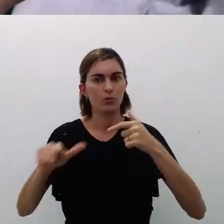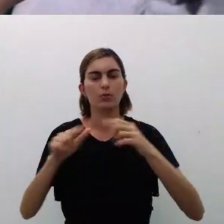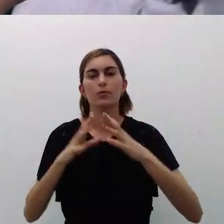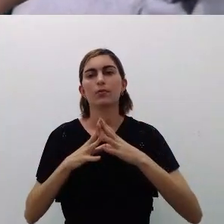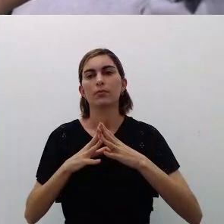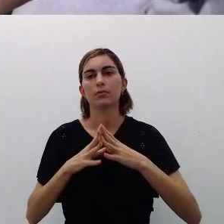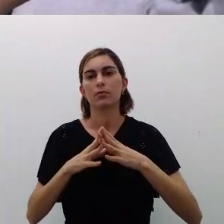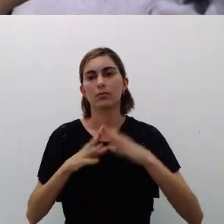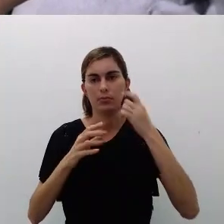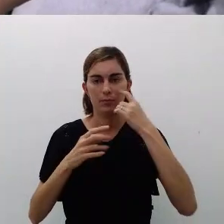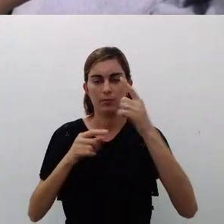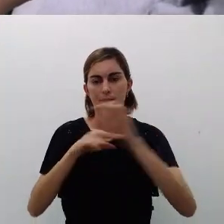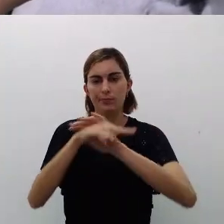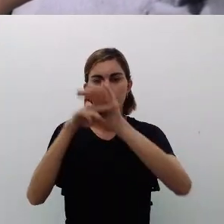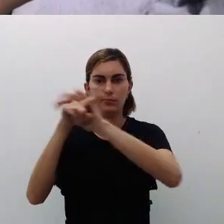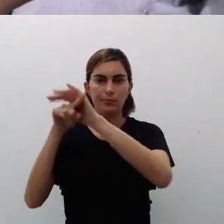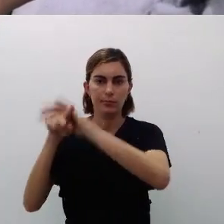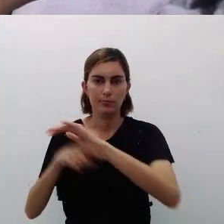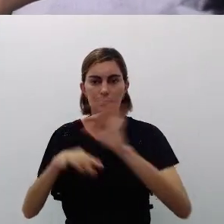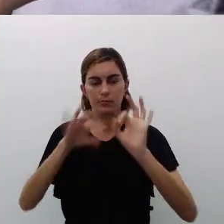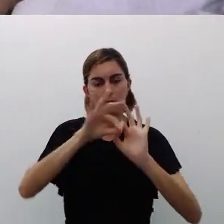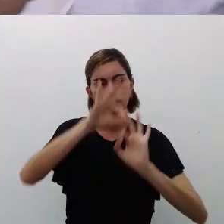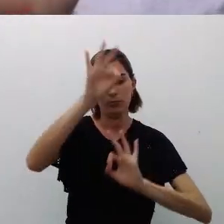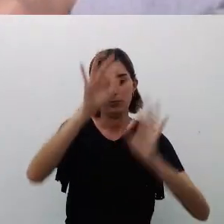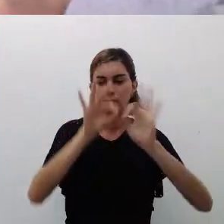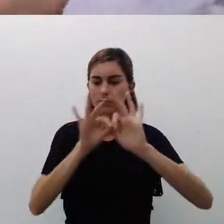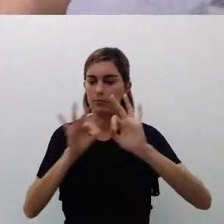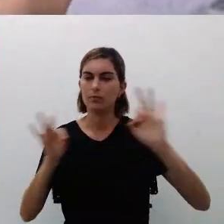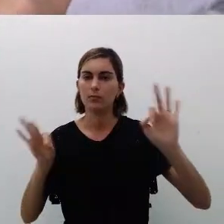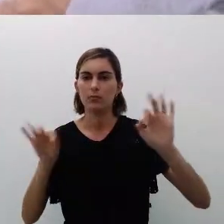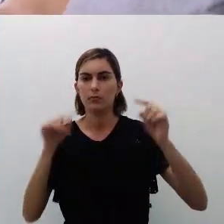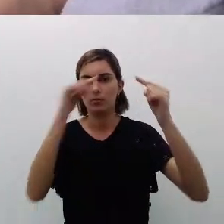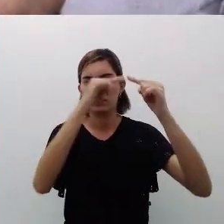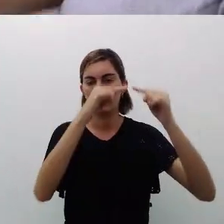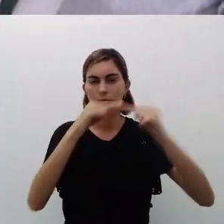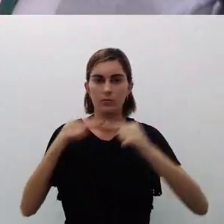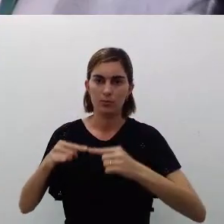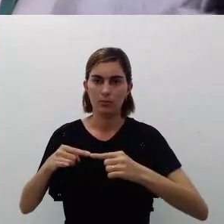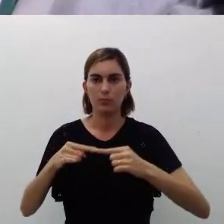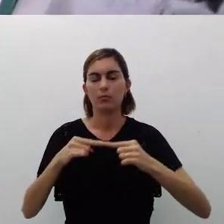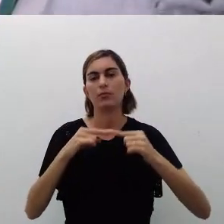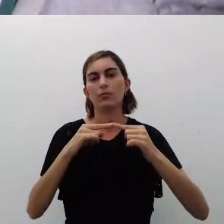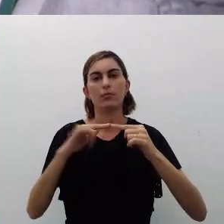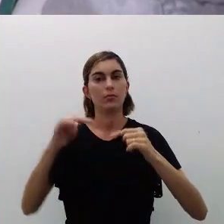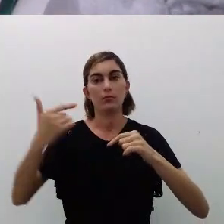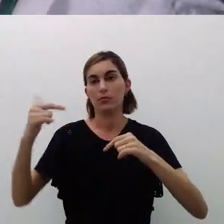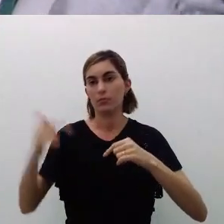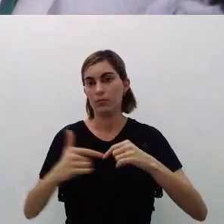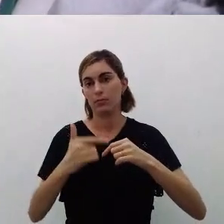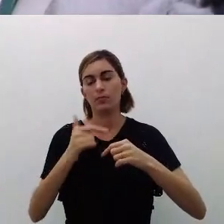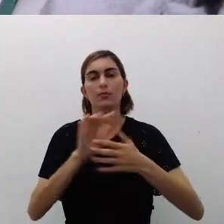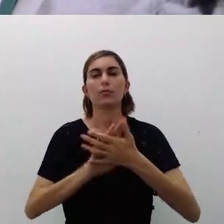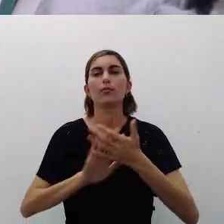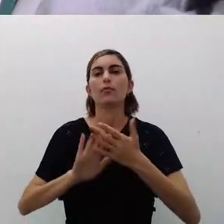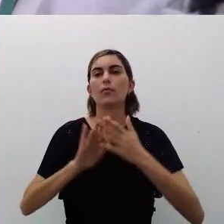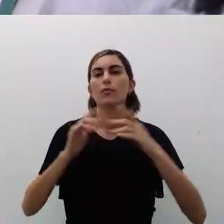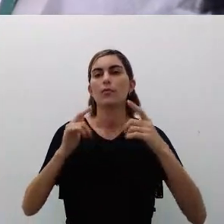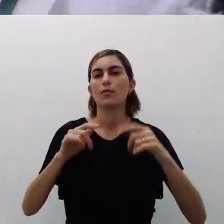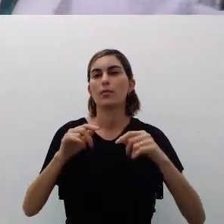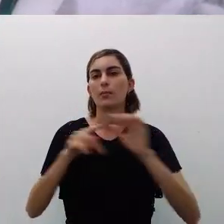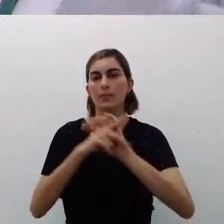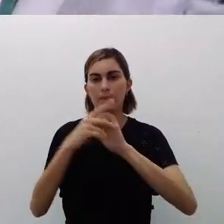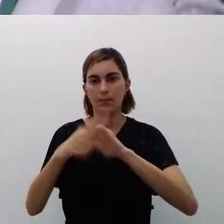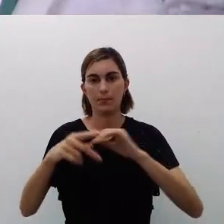analisar as alturas aqui dos pontos, que eu não tenho nenhuma medida específica, eu só tenho